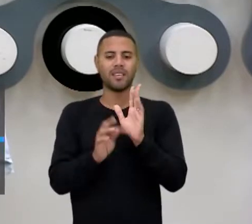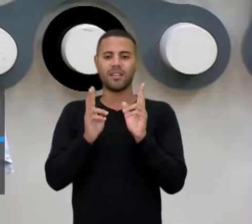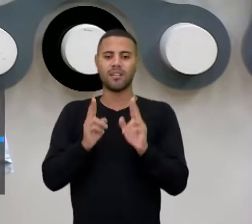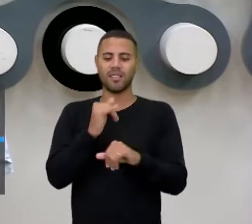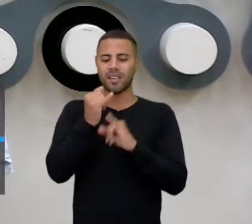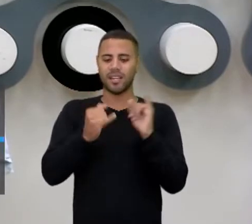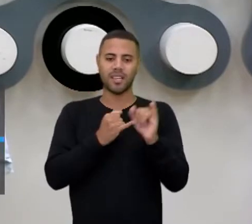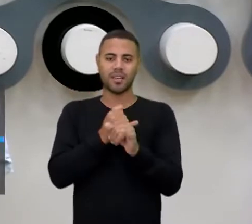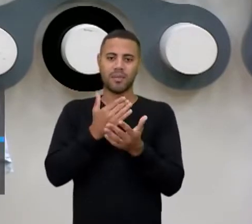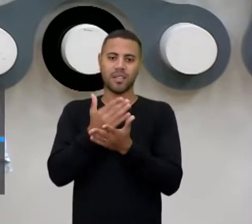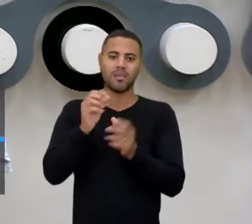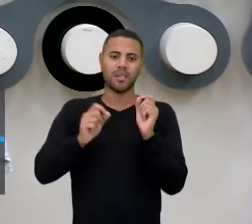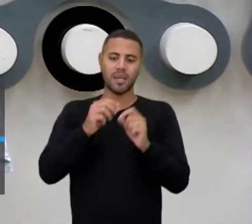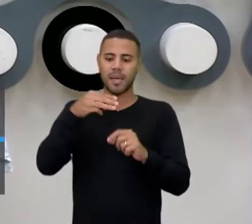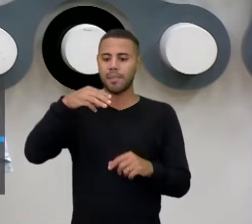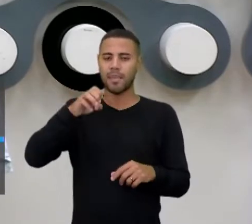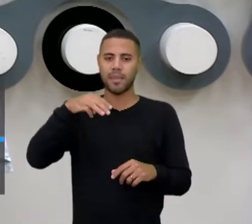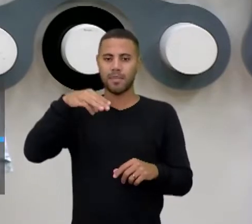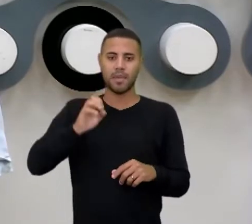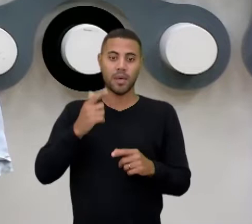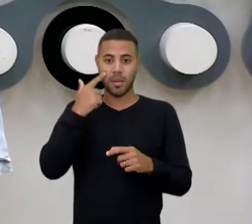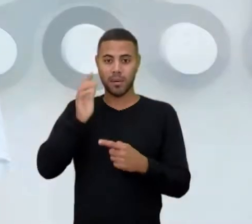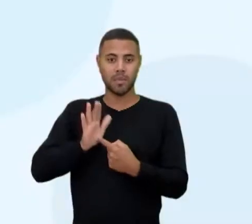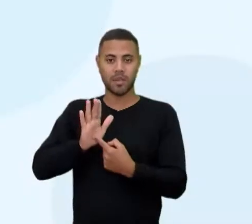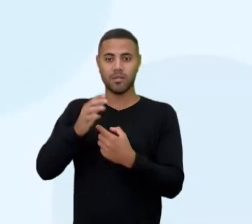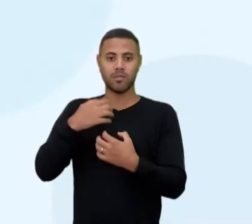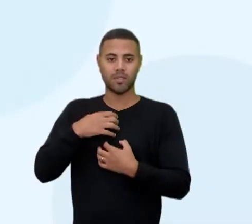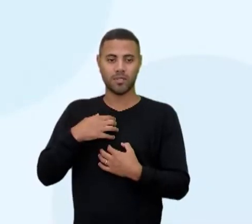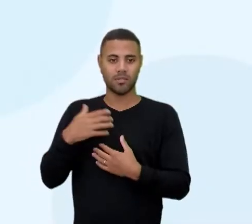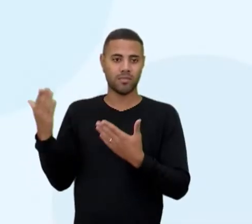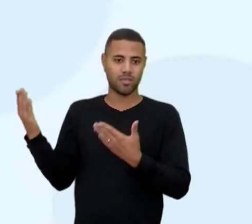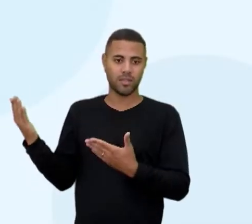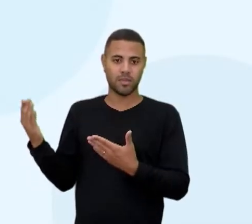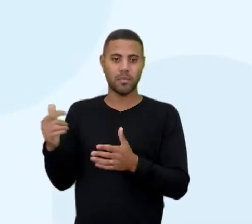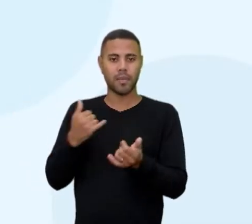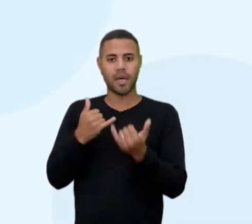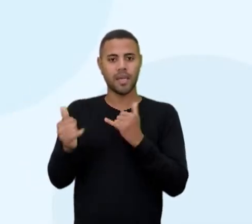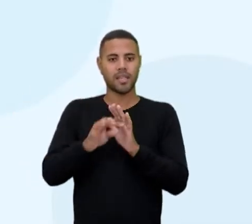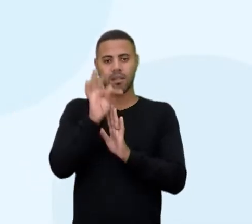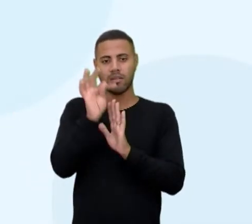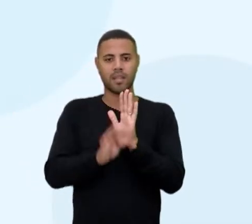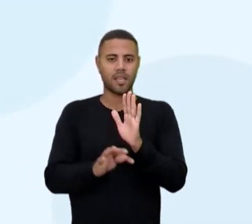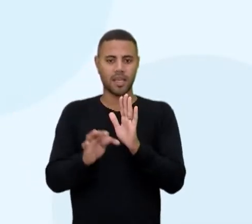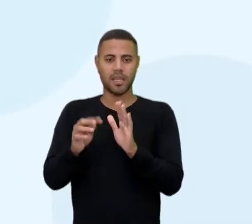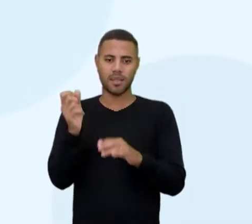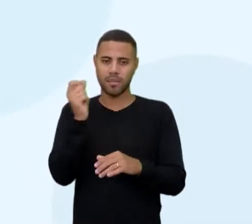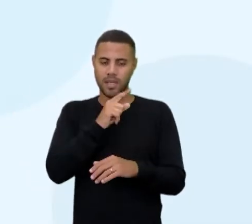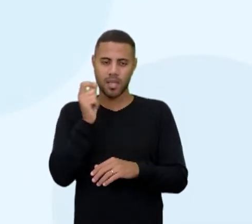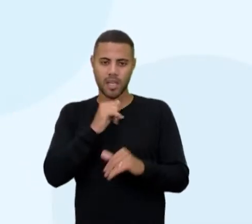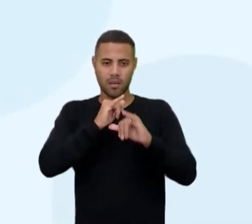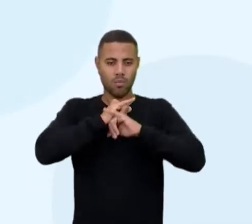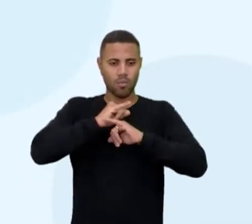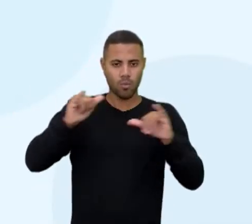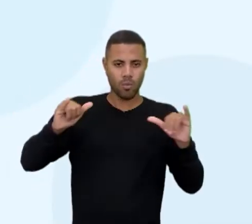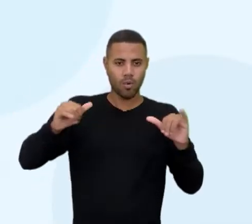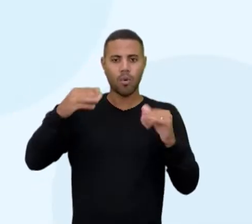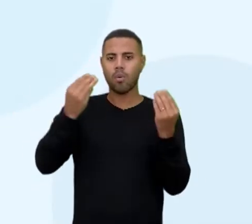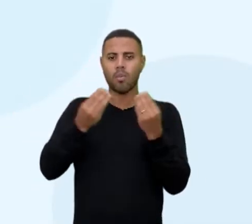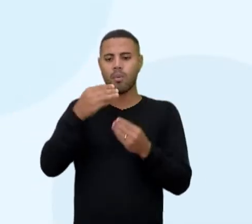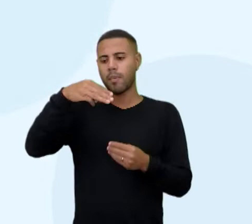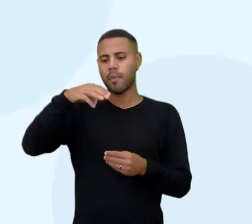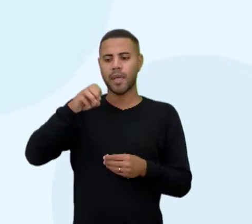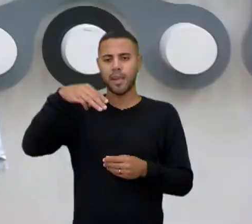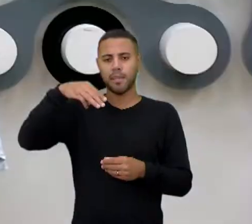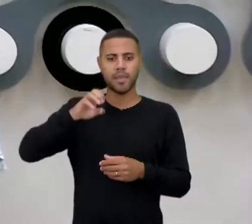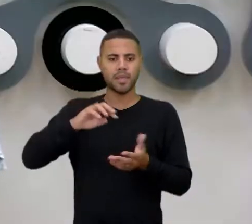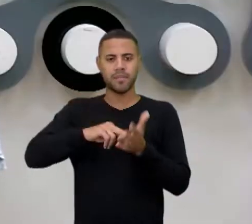das redes sociais. O meme, pode pôr aí na tela para eles, ó, o meme como texto jornalístico, midiático, porque olha só, o meme surgiu como